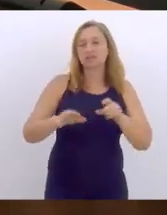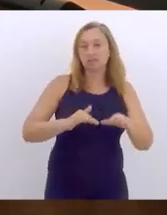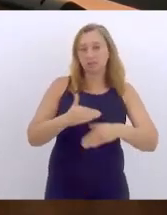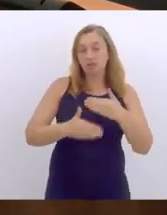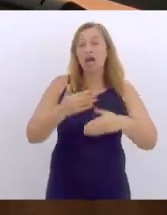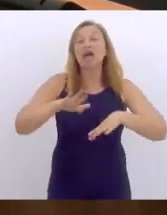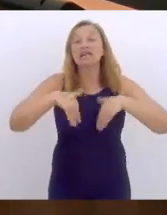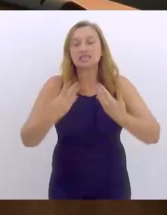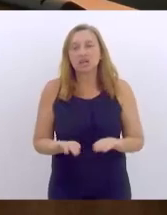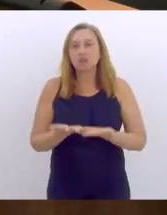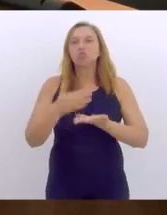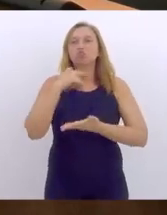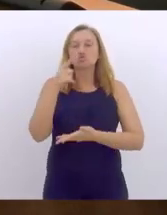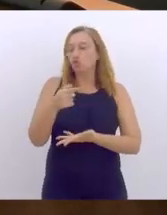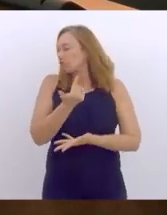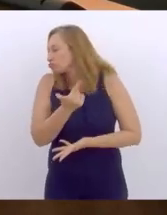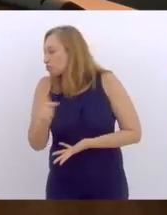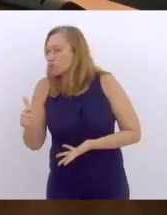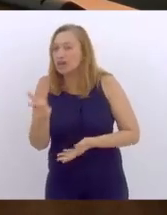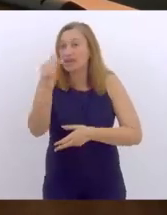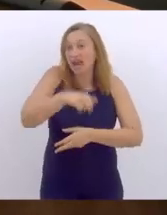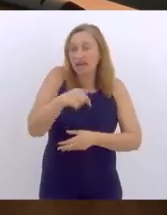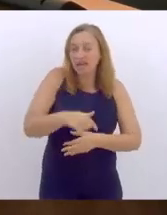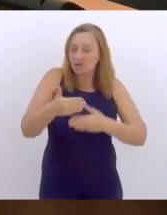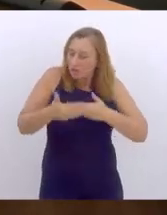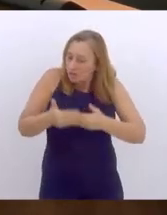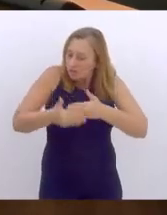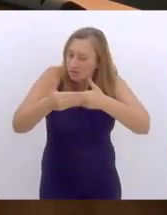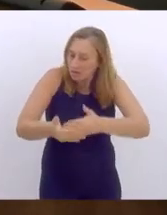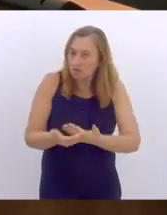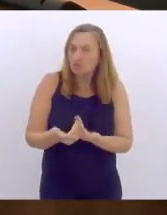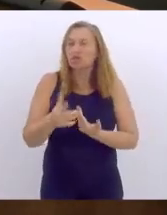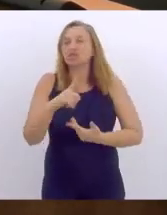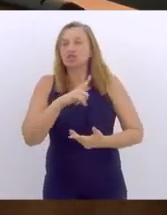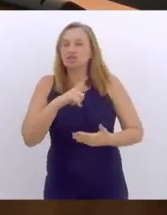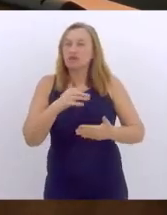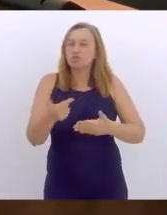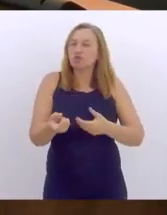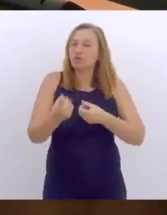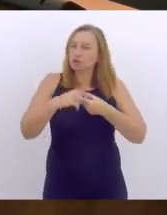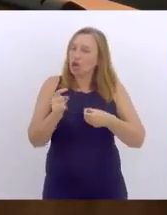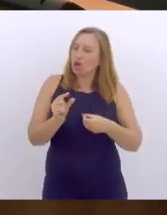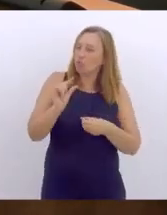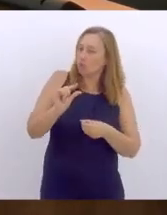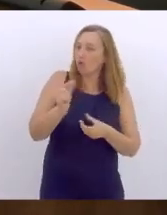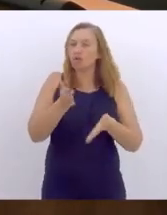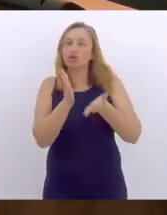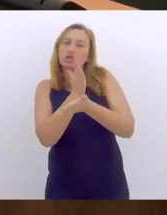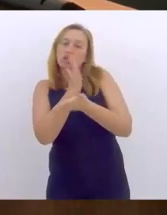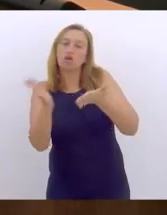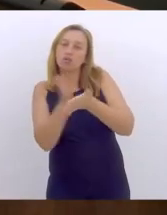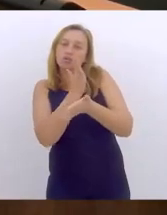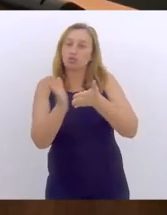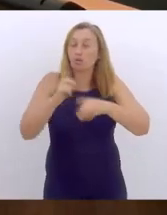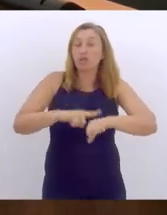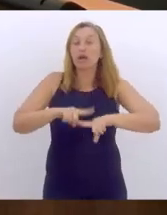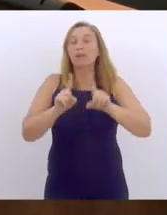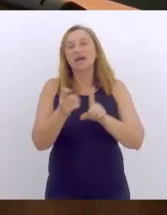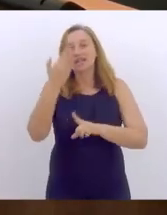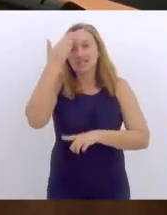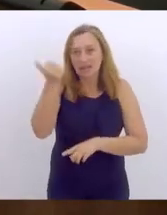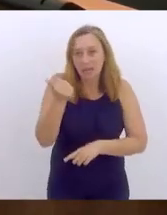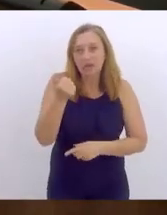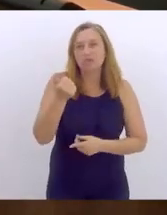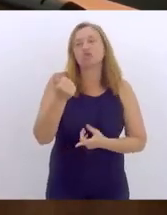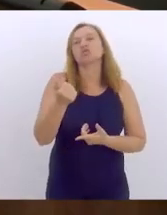Então, eu não tenho dúvida nenhuma que aqui a gente avançou, tivemos que recuar em alguns elementos, mas a gente sabe